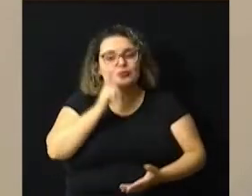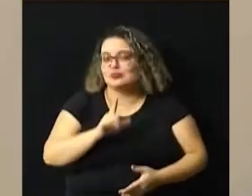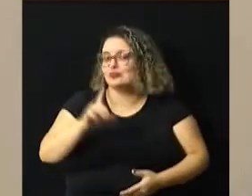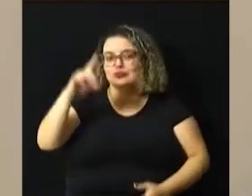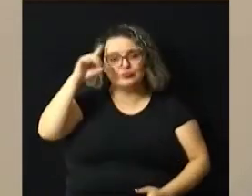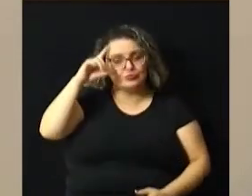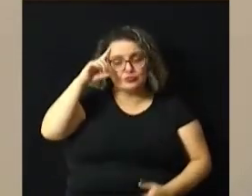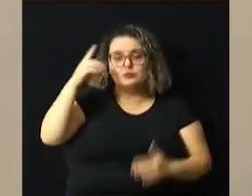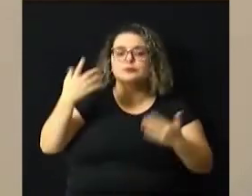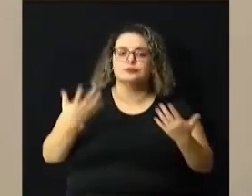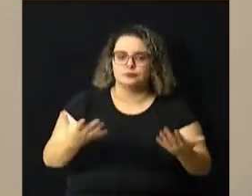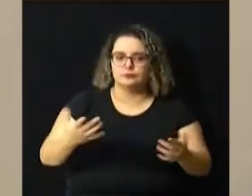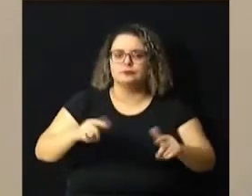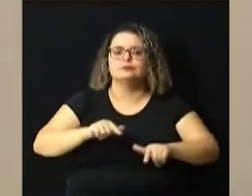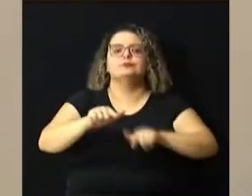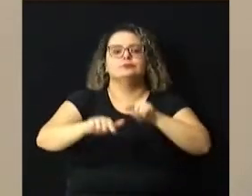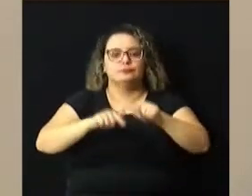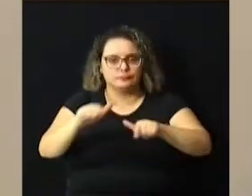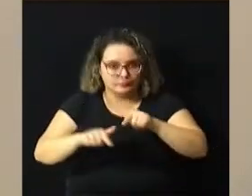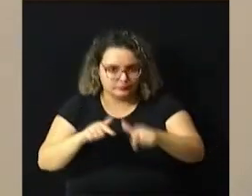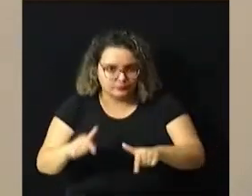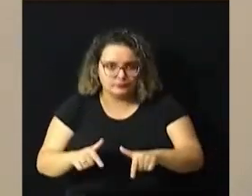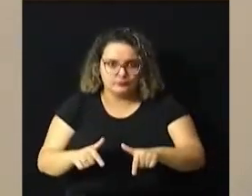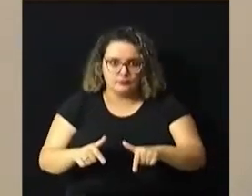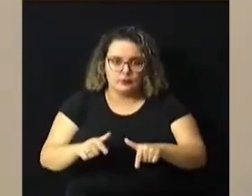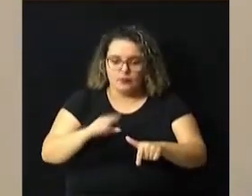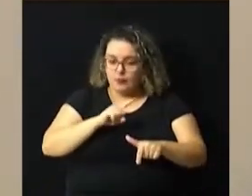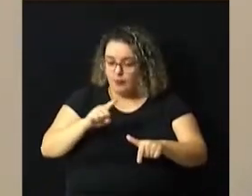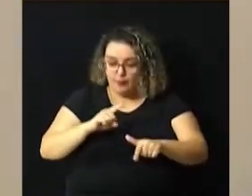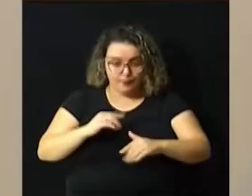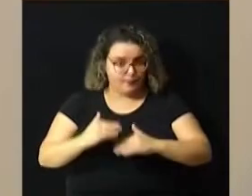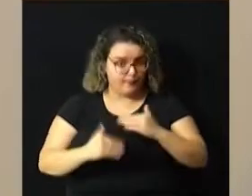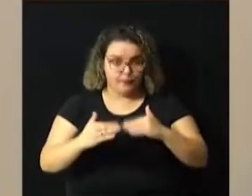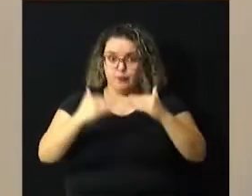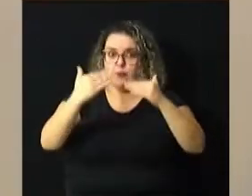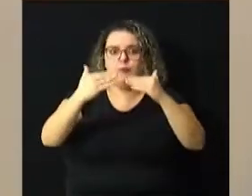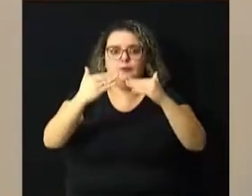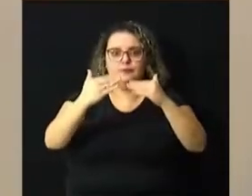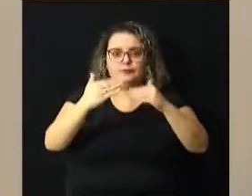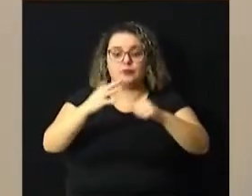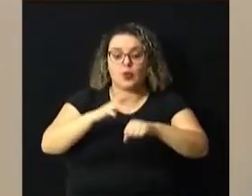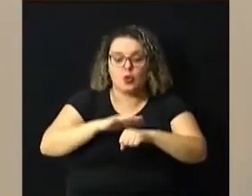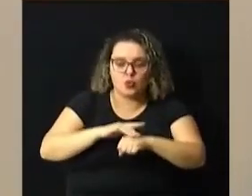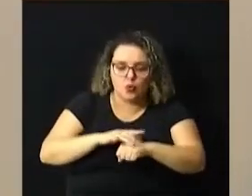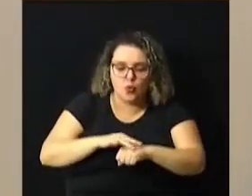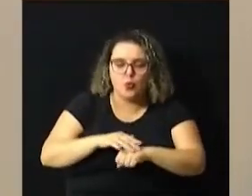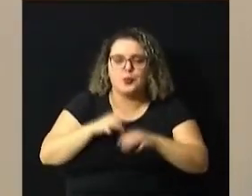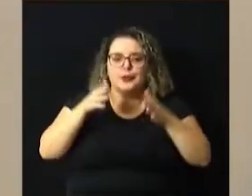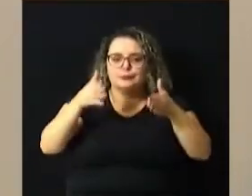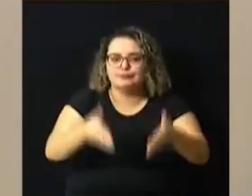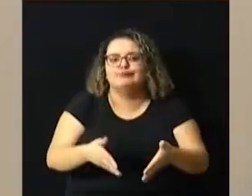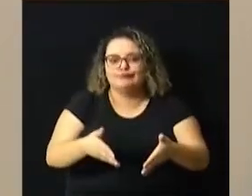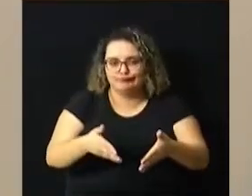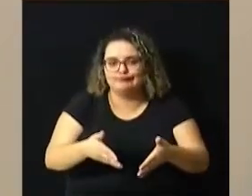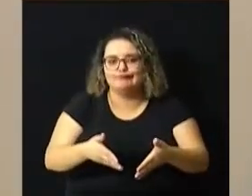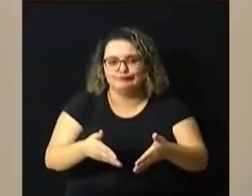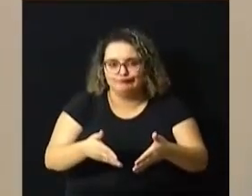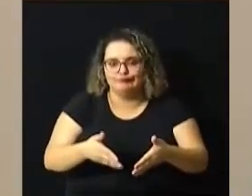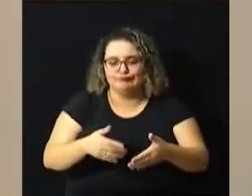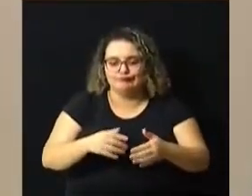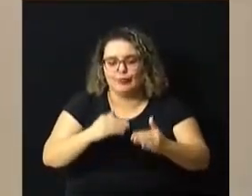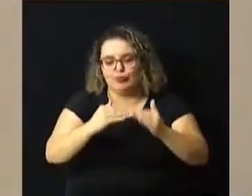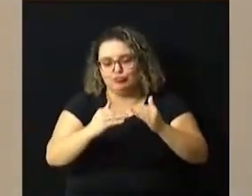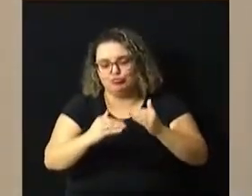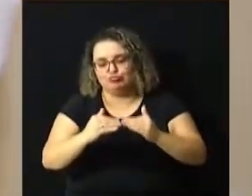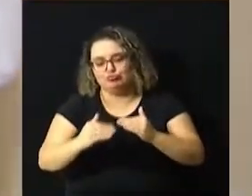dia. Então, assim, trabalhar para não deixar progredir aquela demência, aquela doença que está ali na questão de